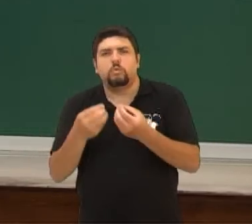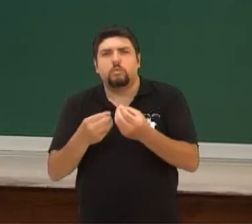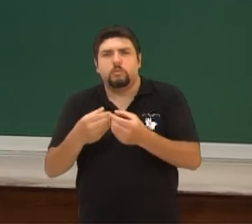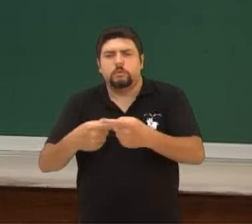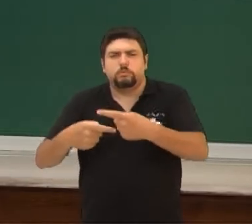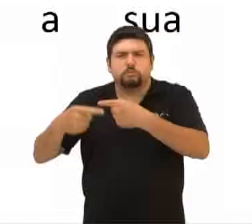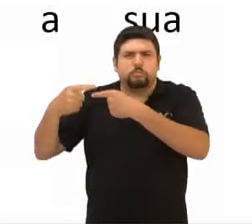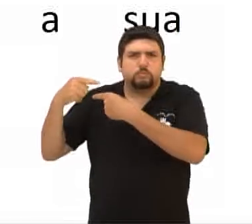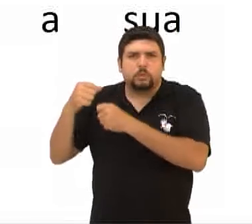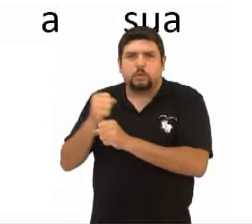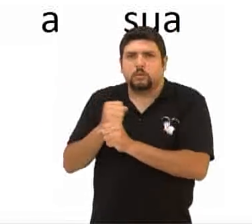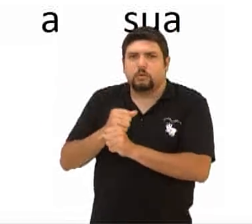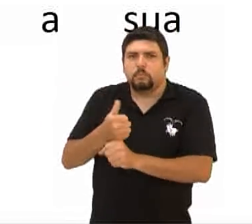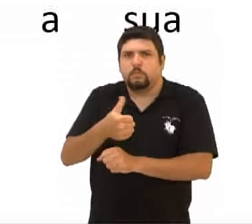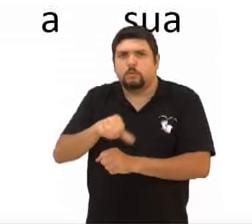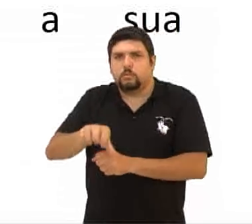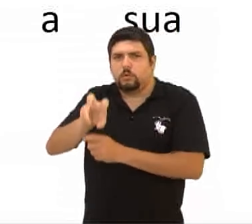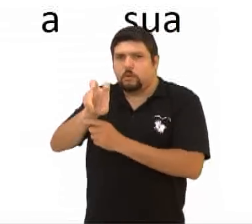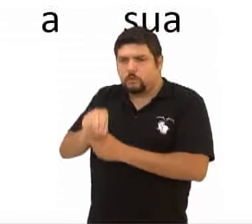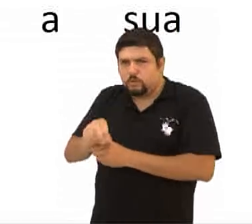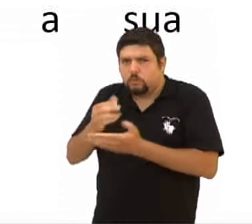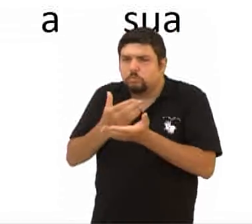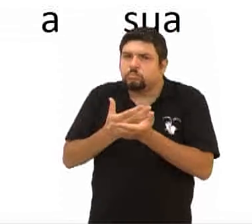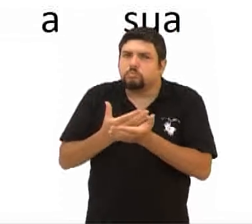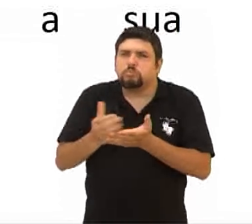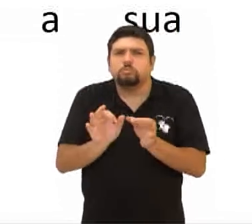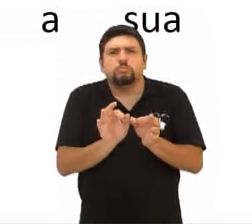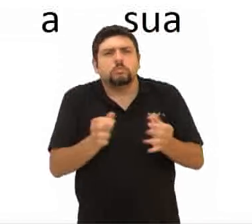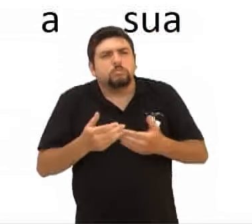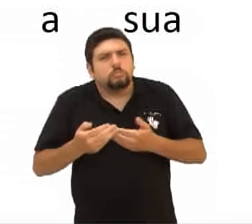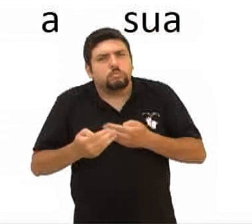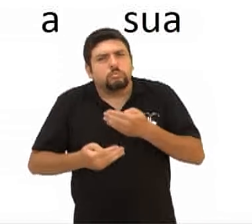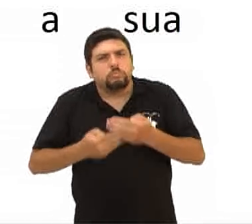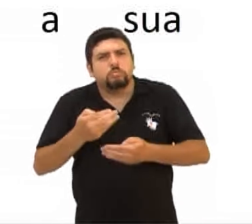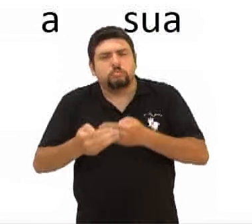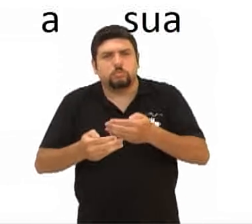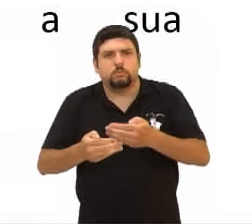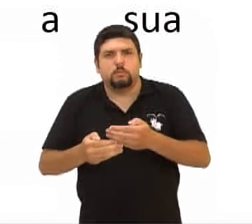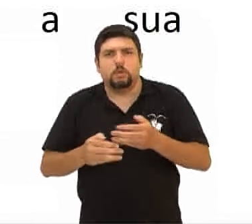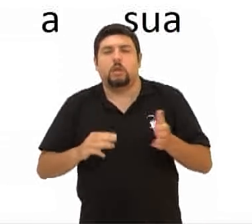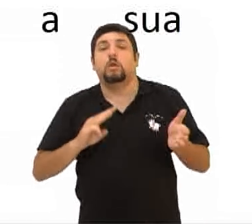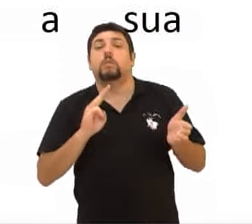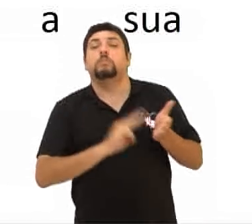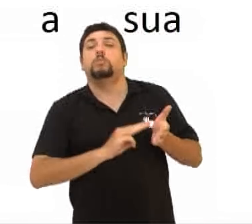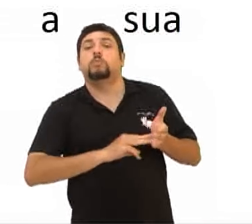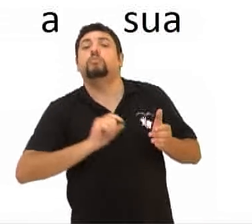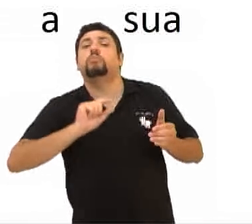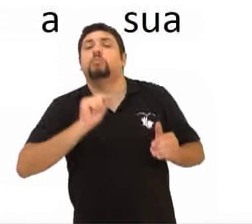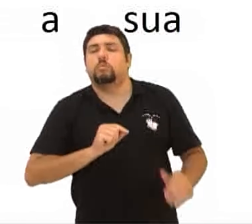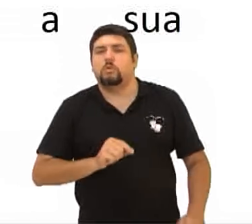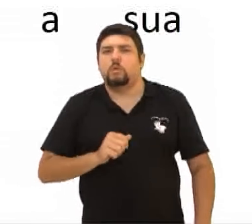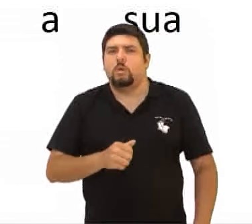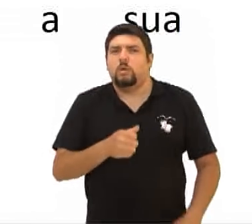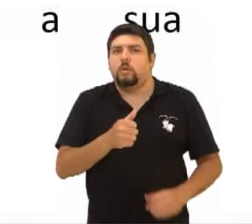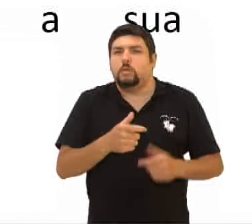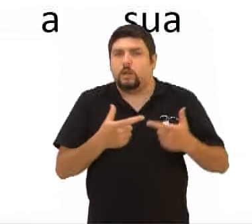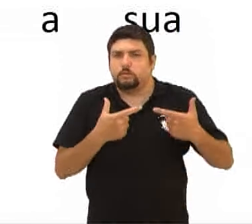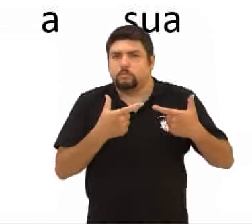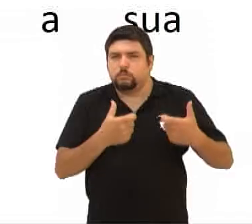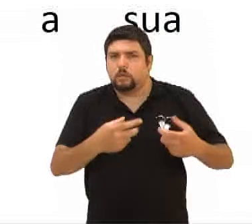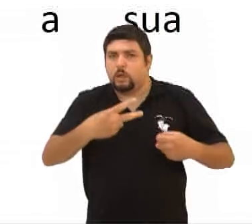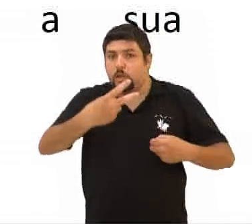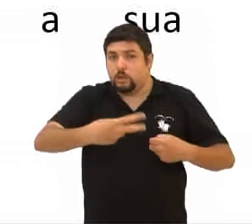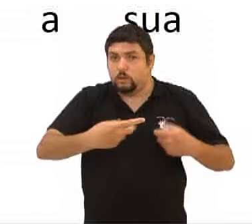lá na década de 50, né, com motivo disso, o fim da Segunda Guerra Mundial, né, falamos, foi um evento histórico